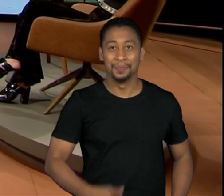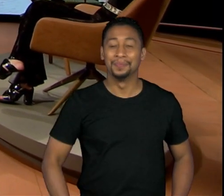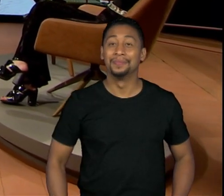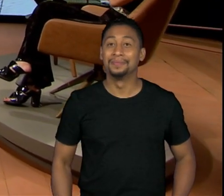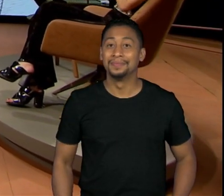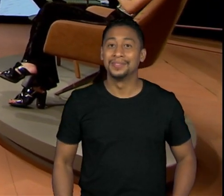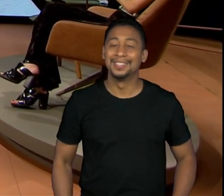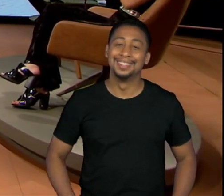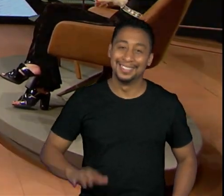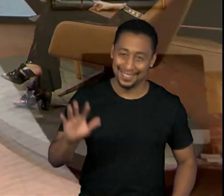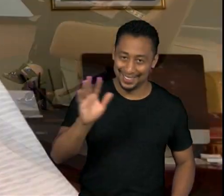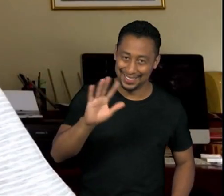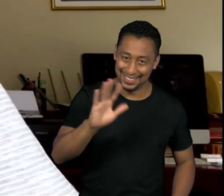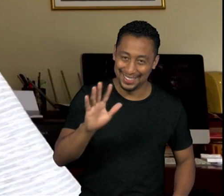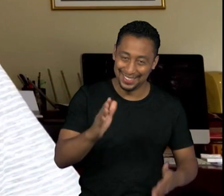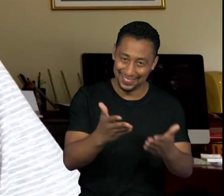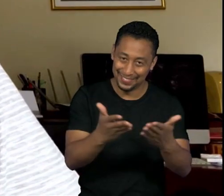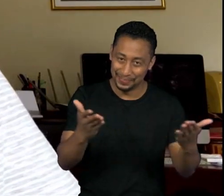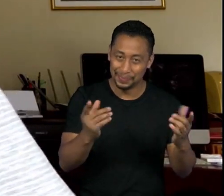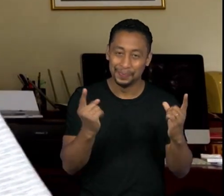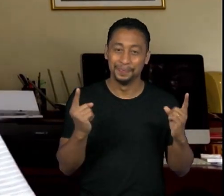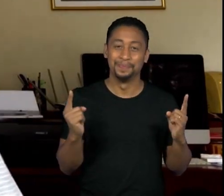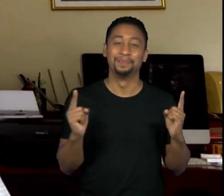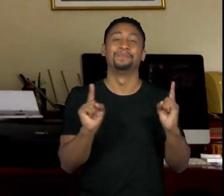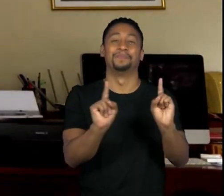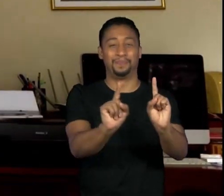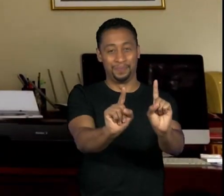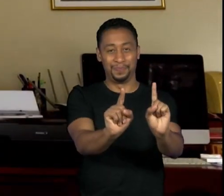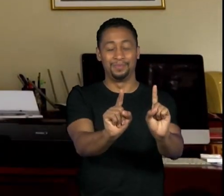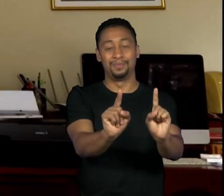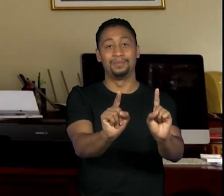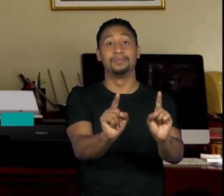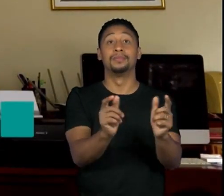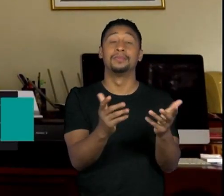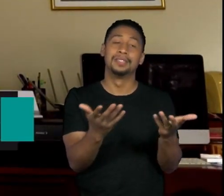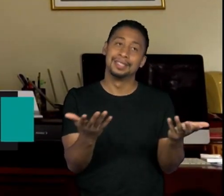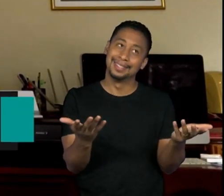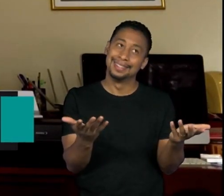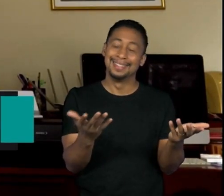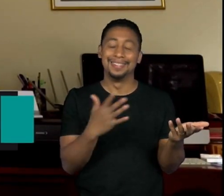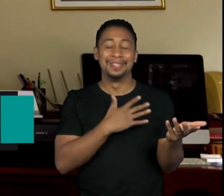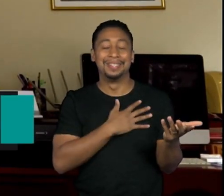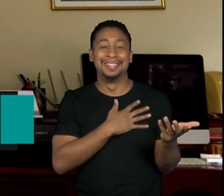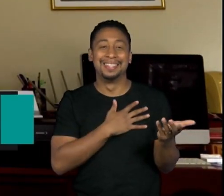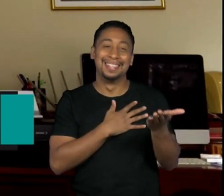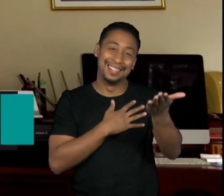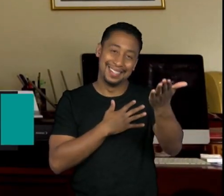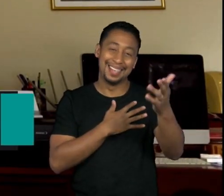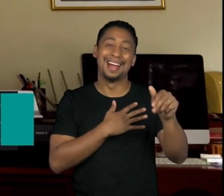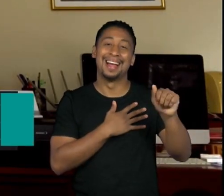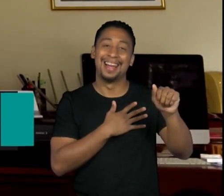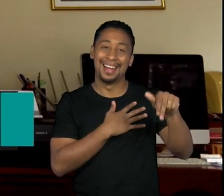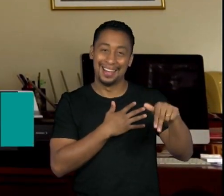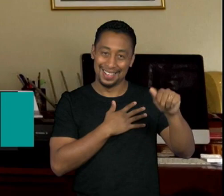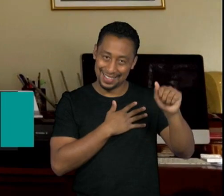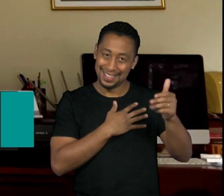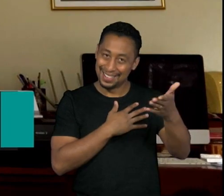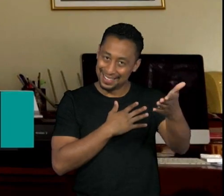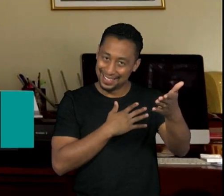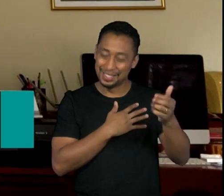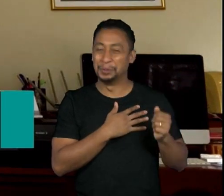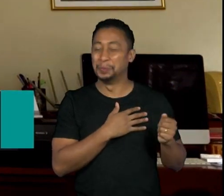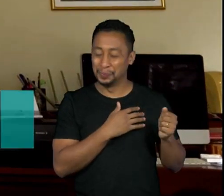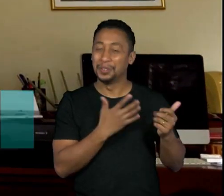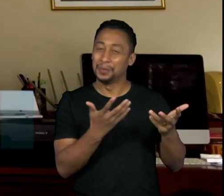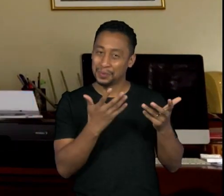E aí, pessoal do Persona, estou aqui para falar da Ana